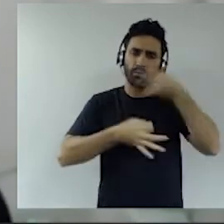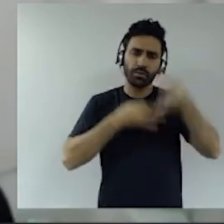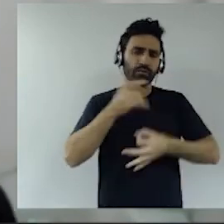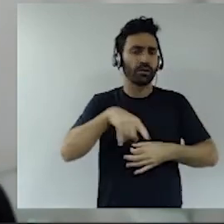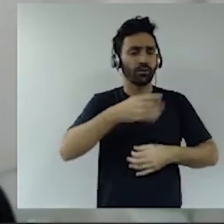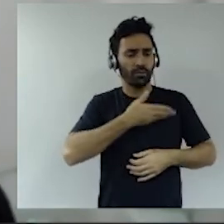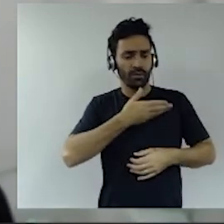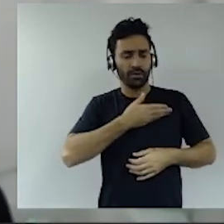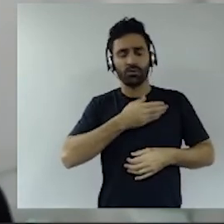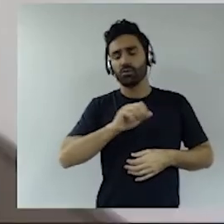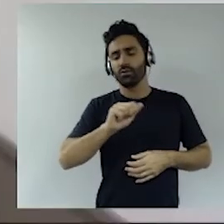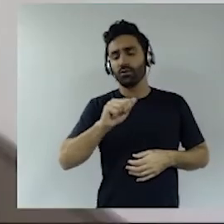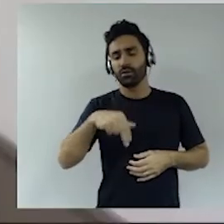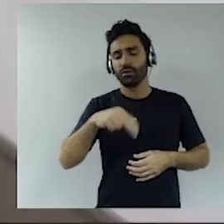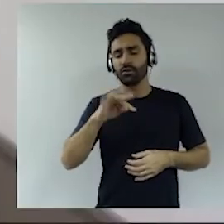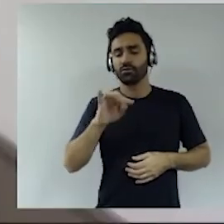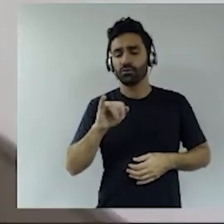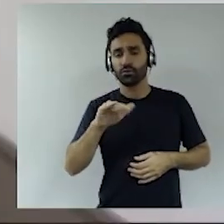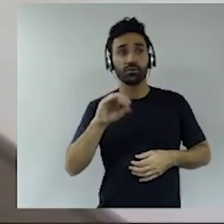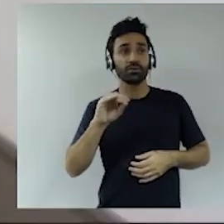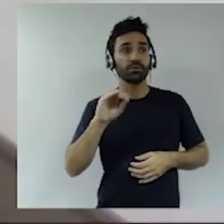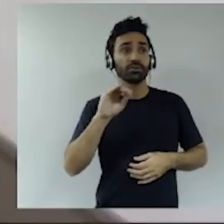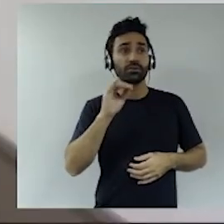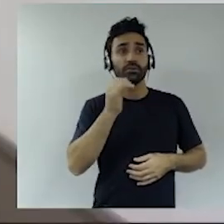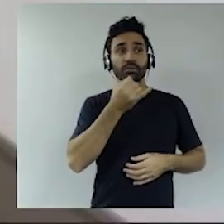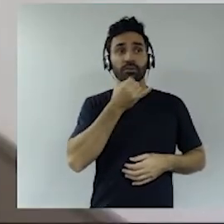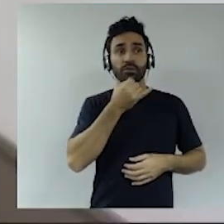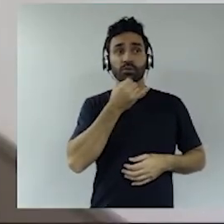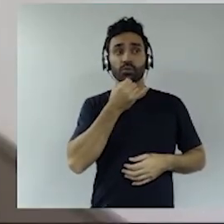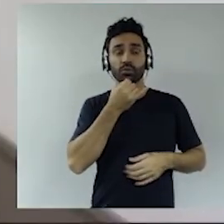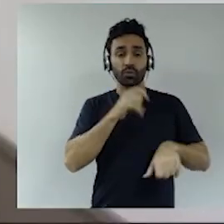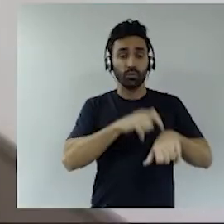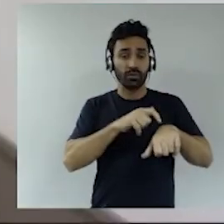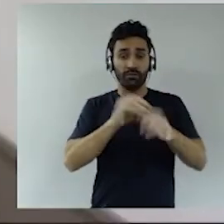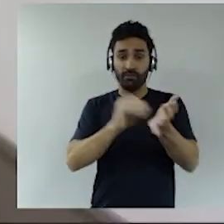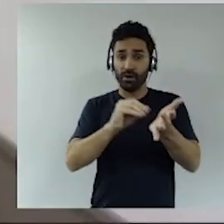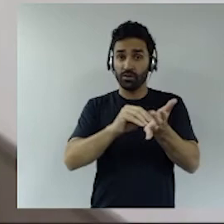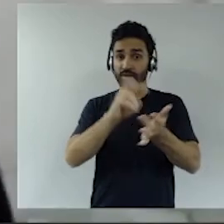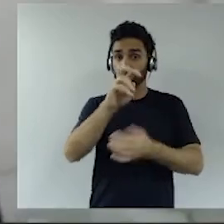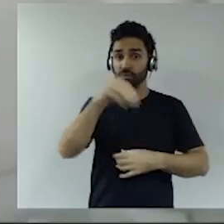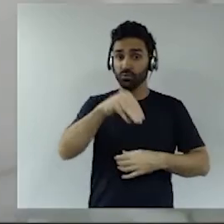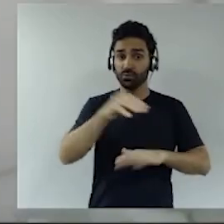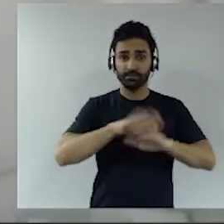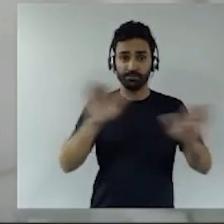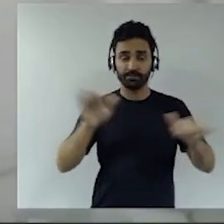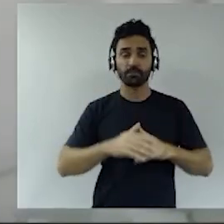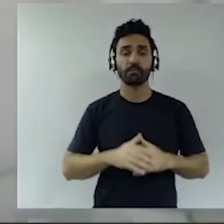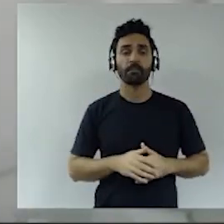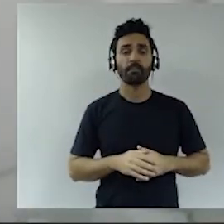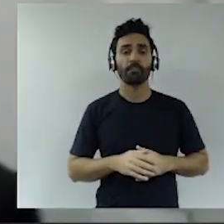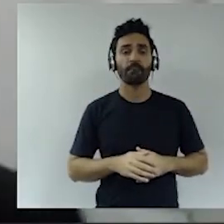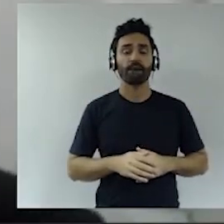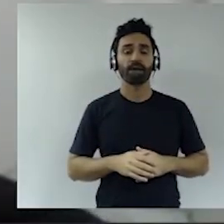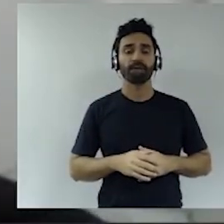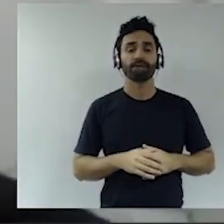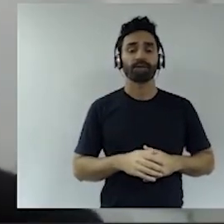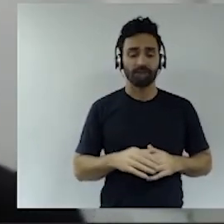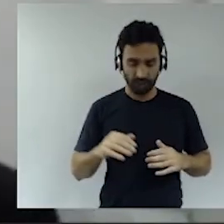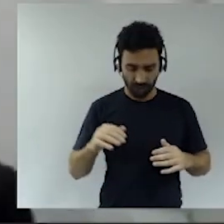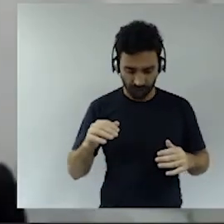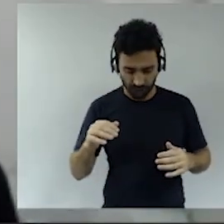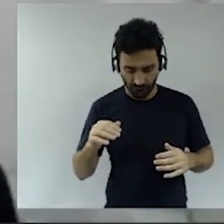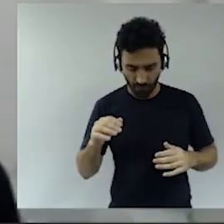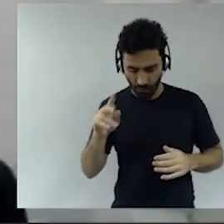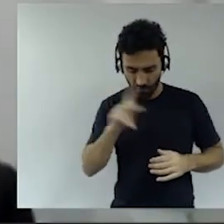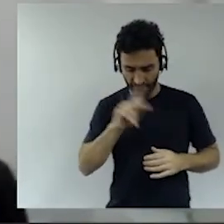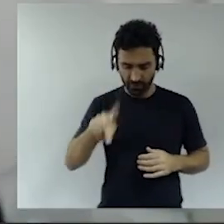Antônio Saldanha. Ministro, lamento ter que lhe informar dos 5 minutos. Tá certo. Diz o professor Pierpaolo que o